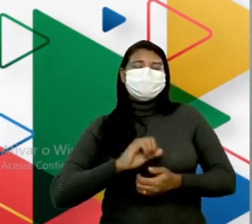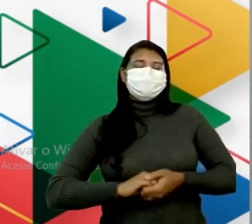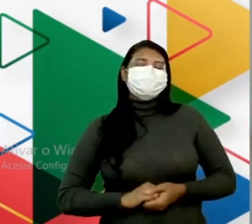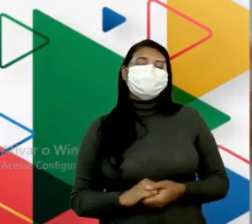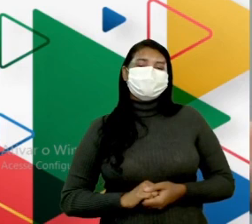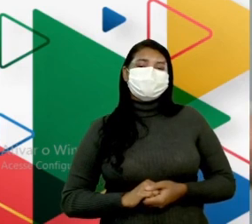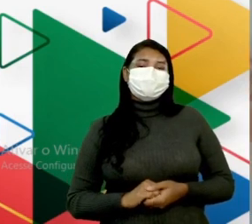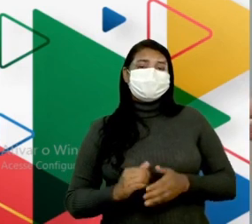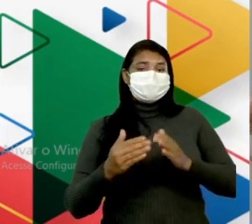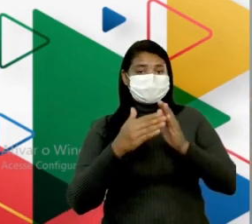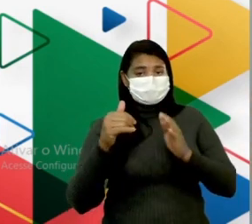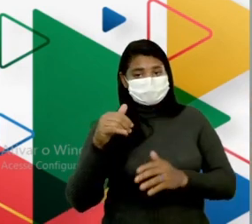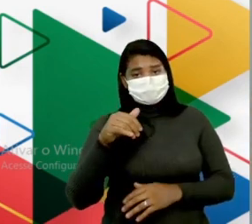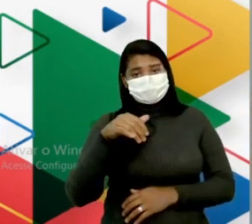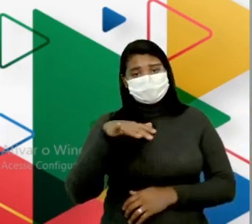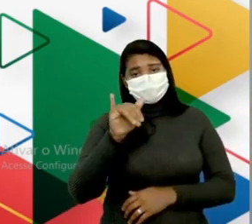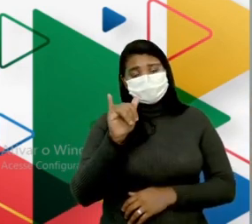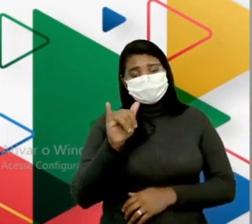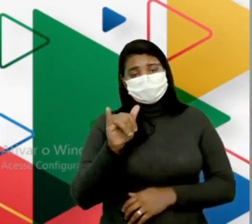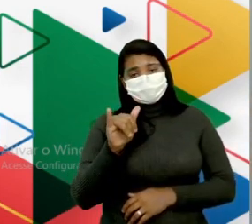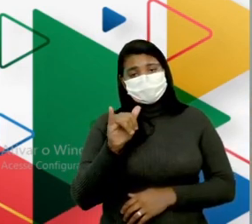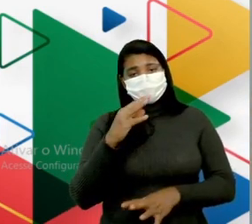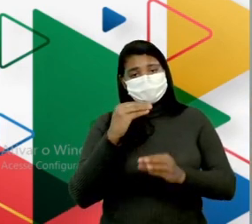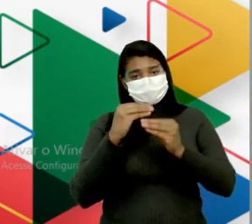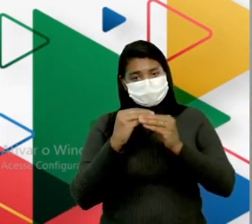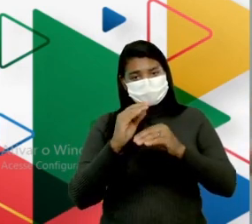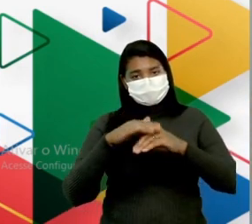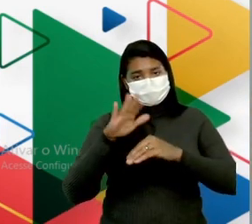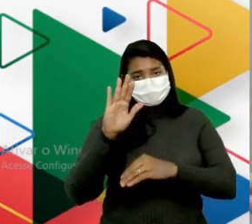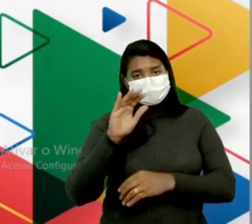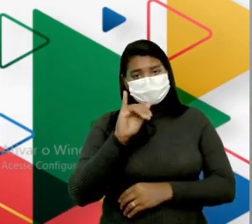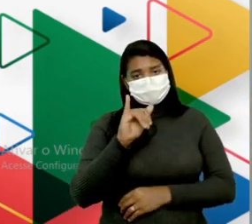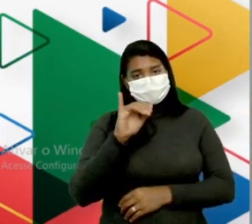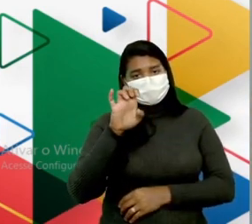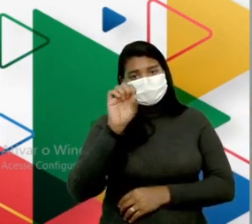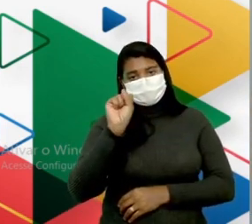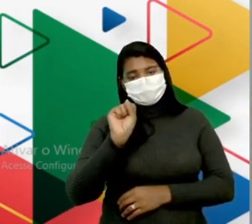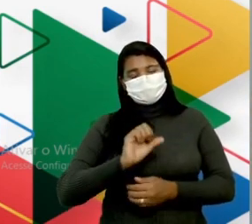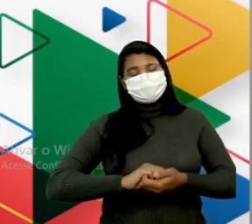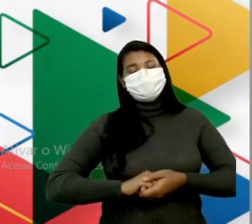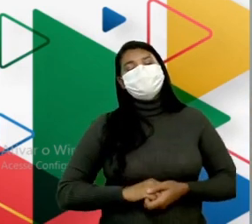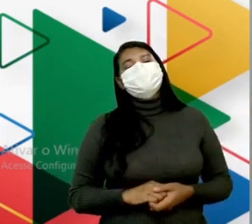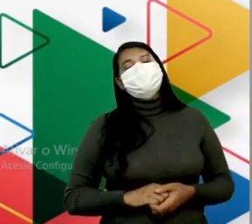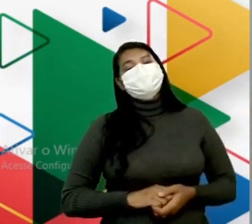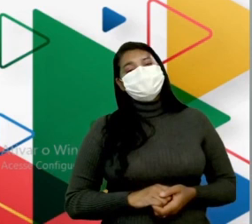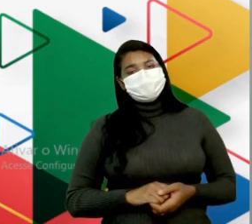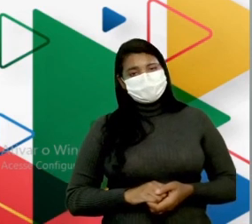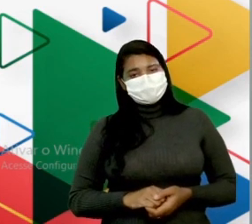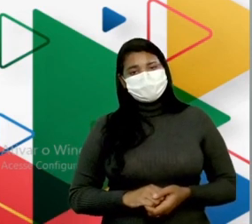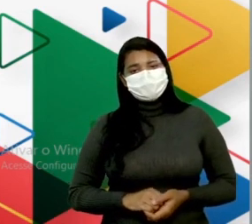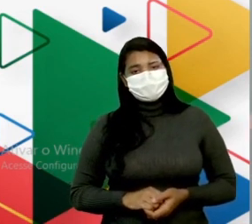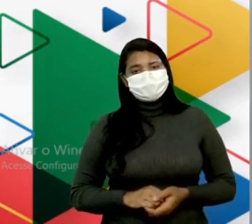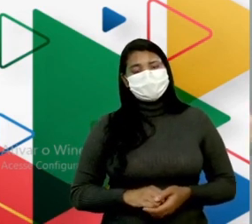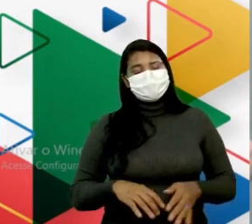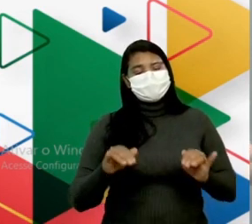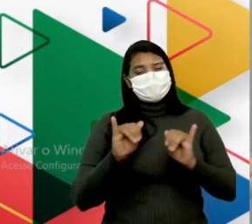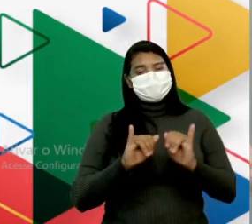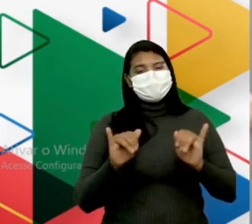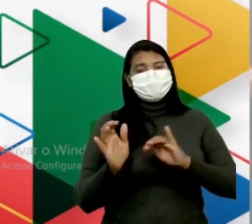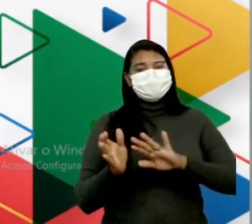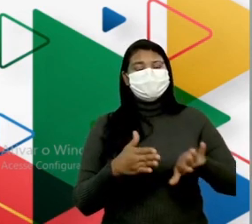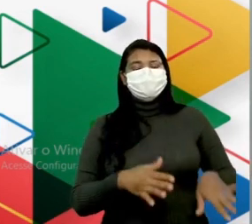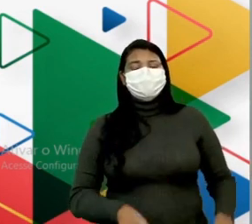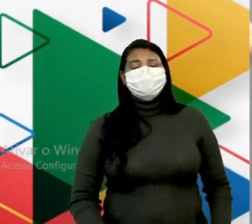Ou tira-se o Y e acrescenta IES. Certo? As duas situações são similares.